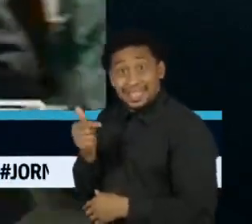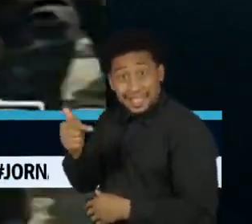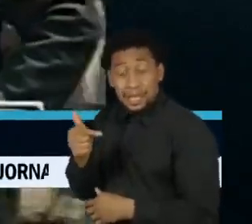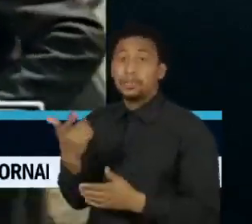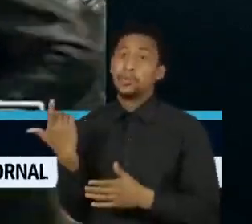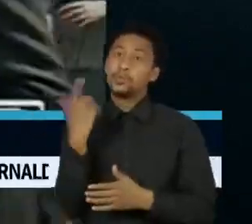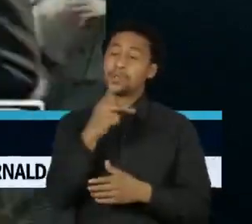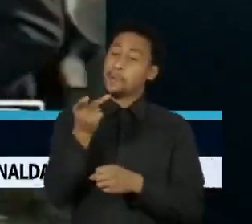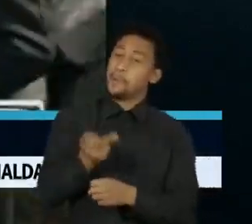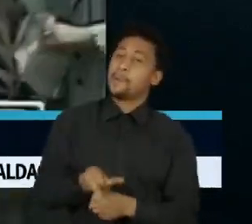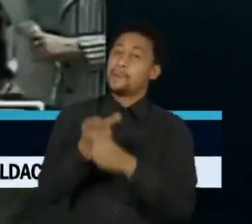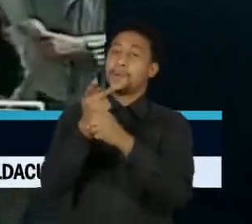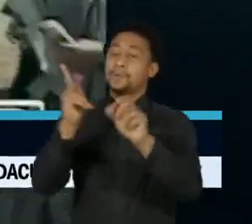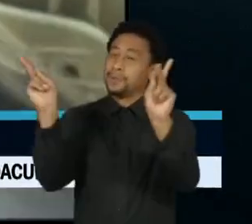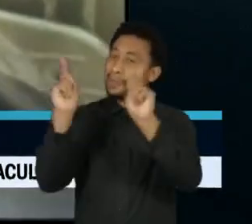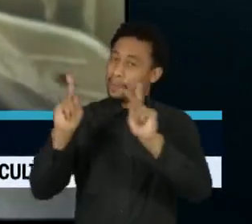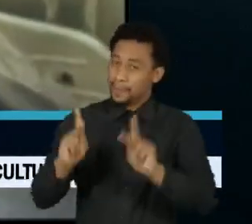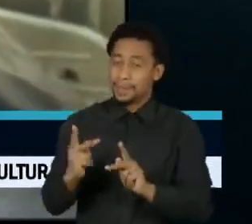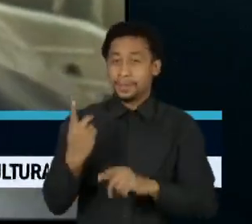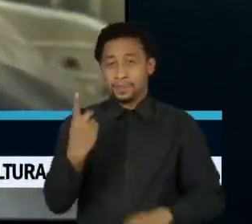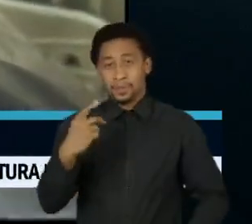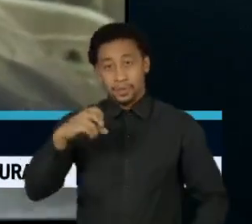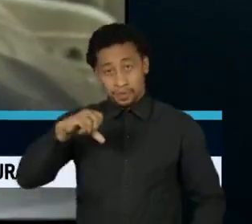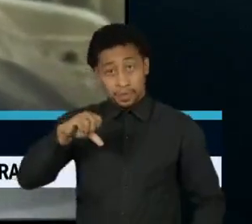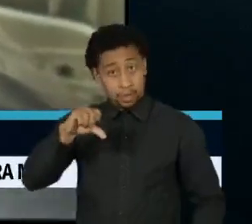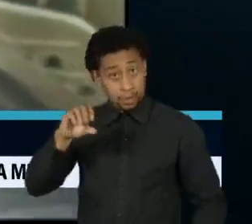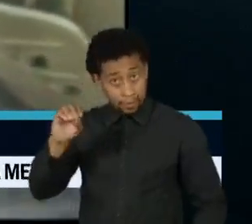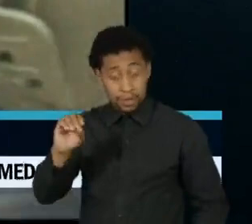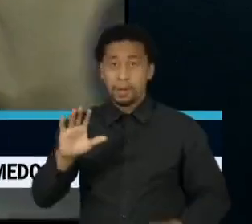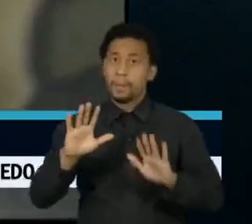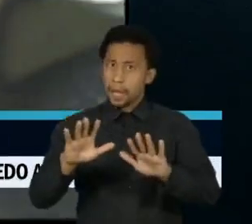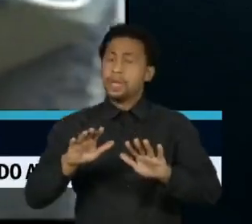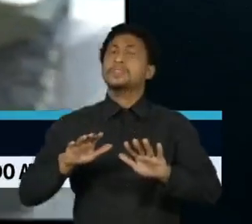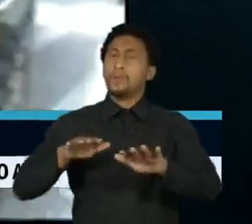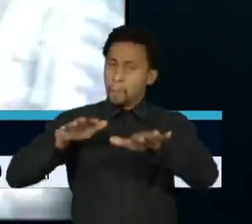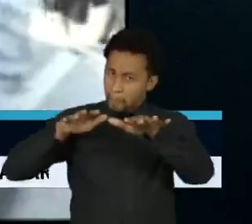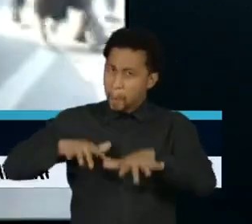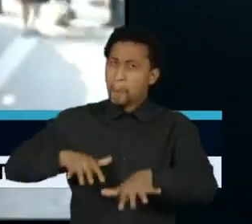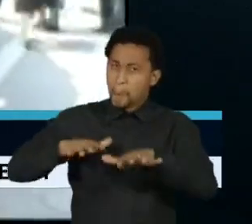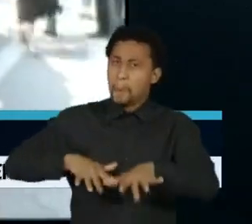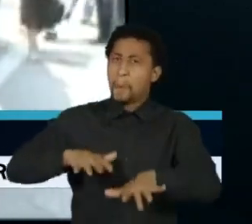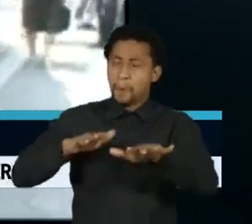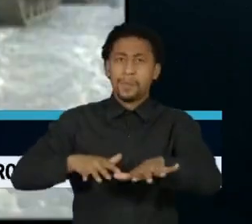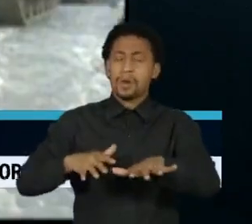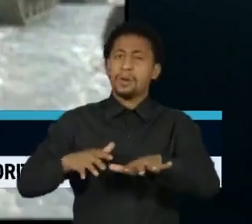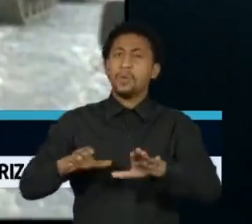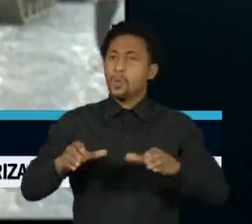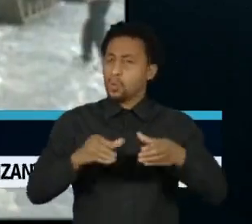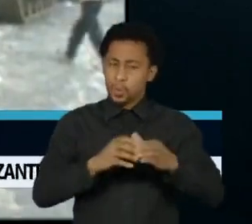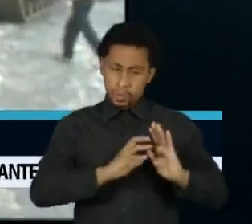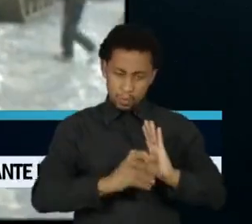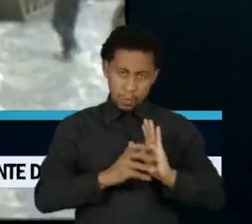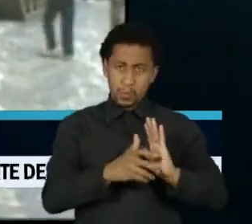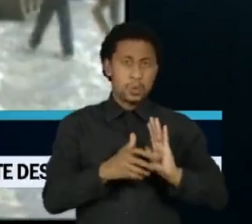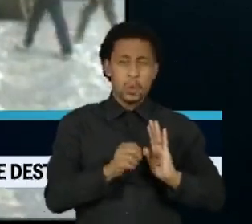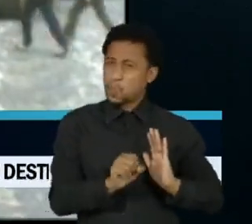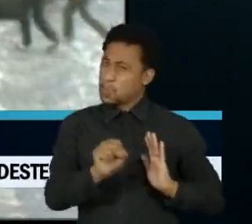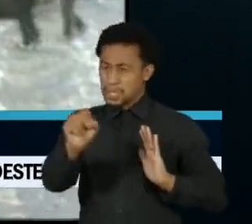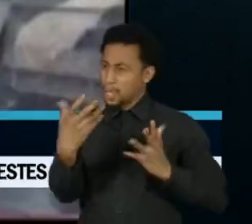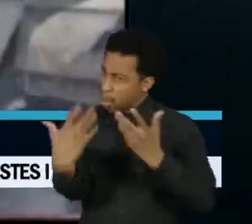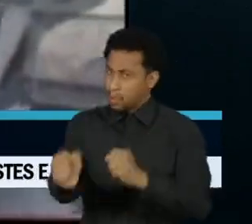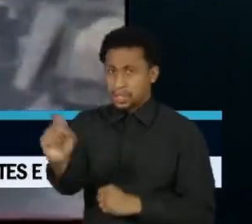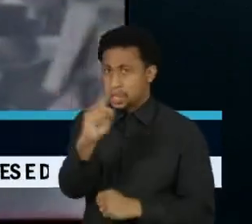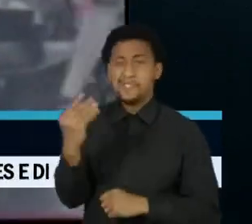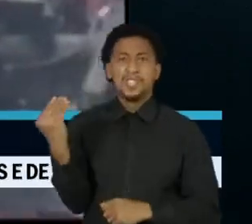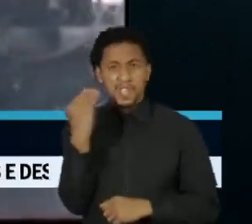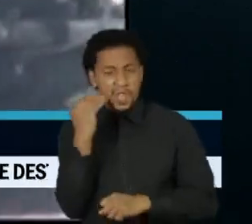Paz em 1990. Mas a linha dura, formada por insatisfeitos do Partido Comunista, tentou uma última manobra.